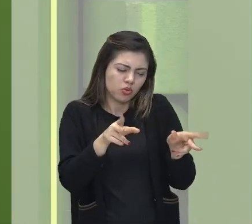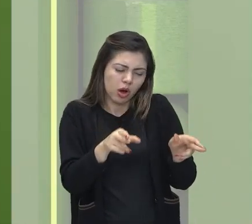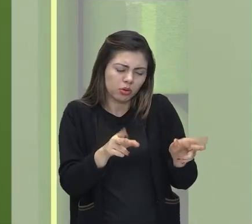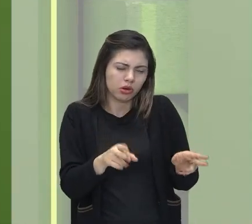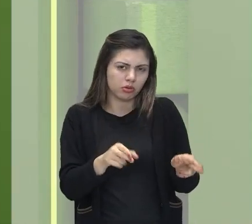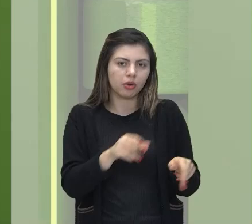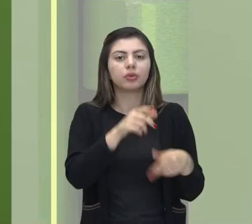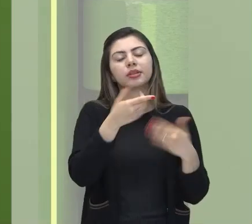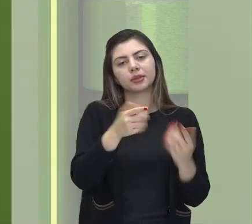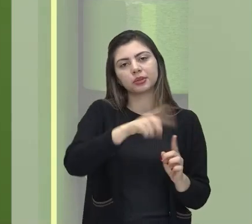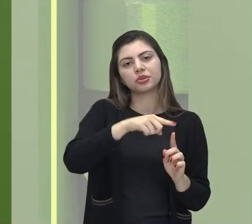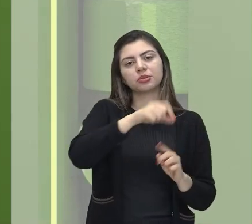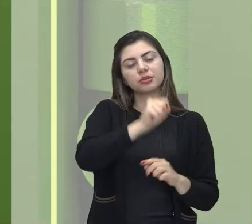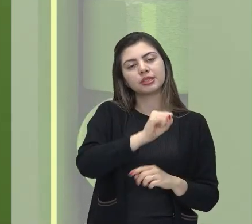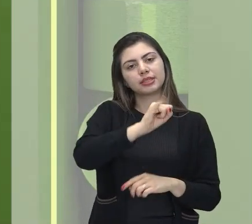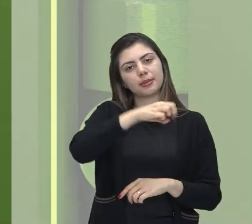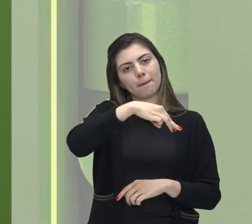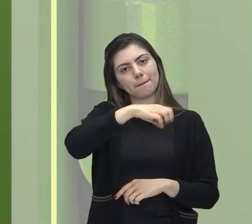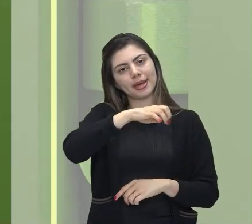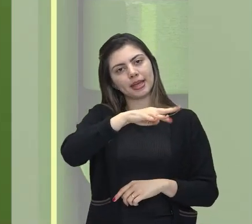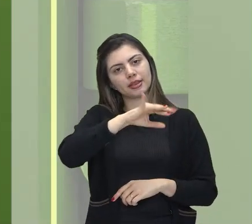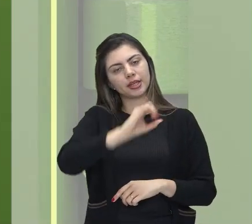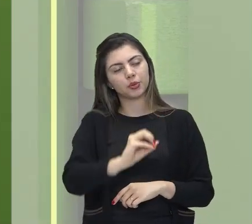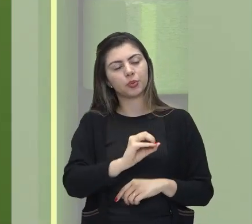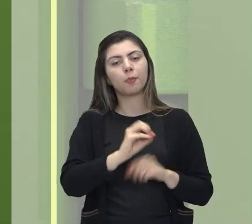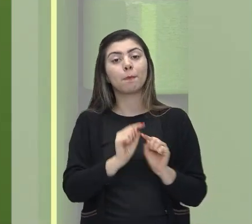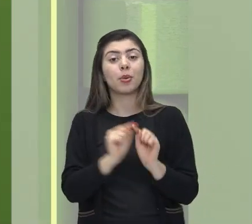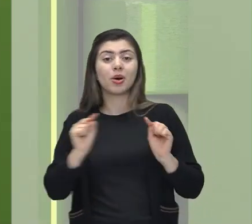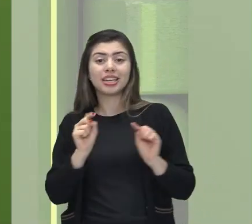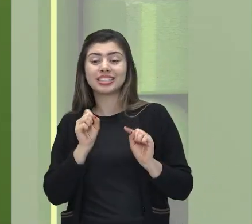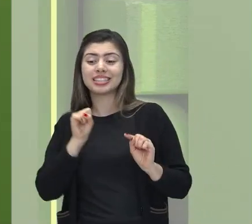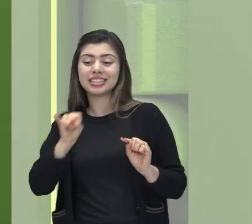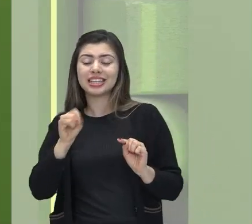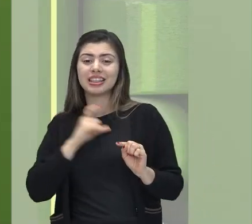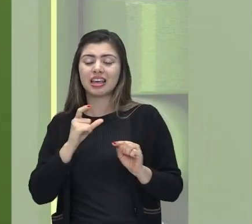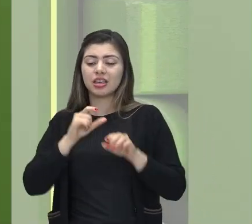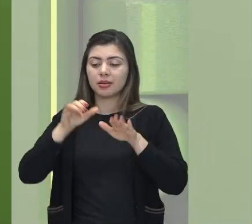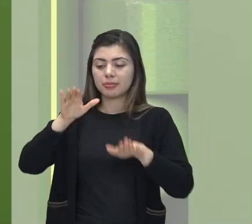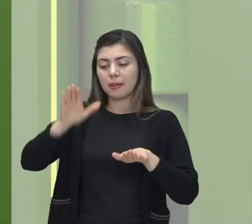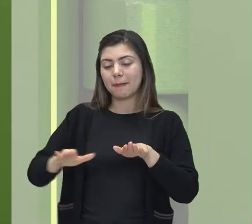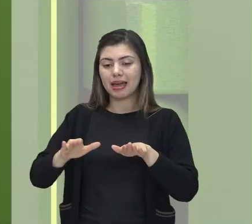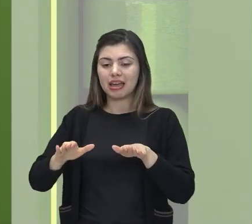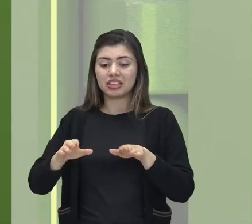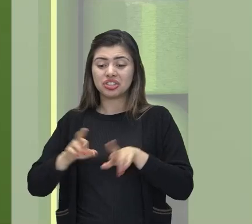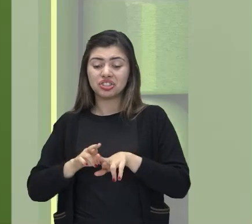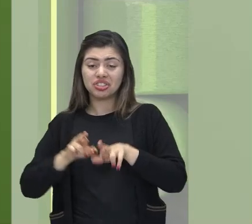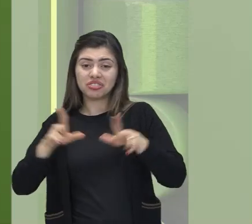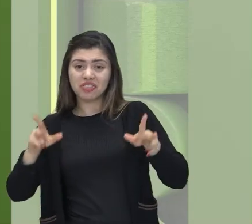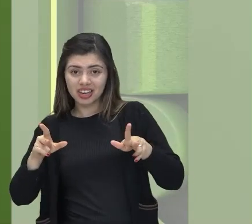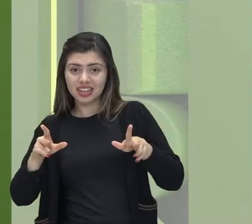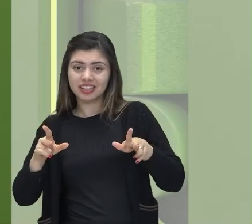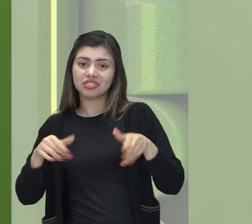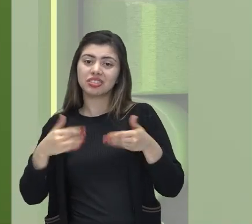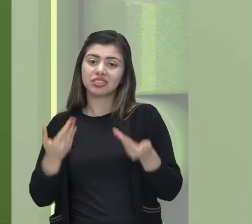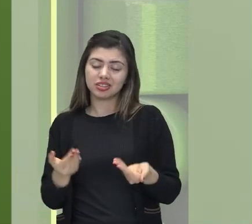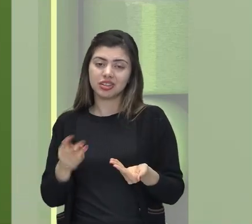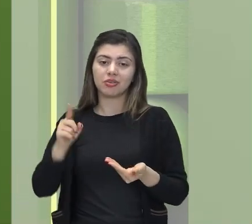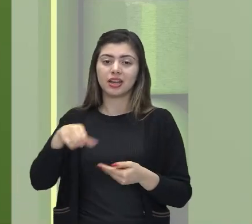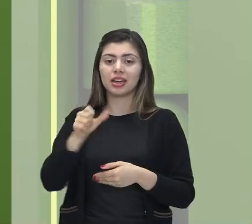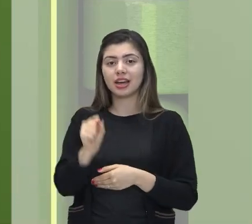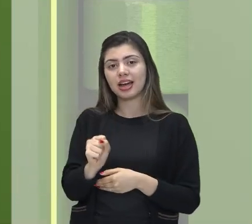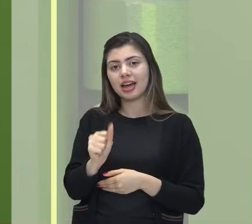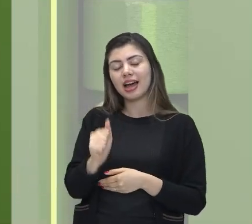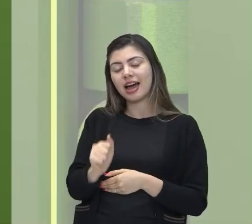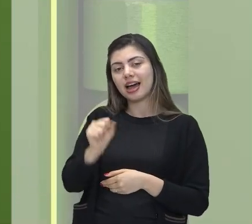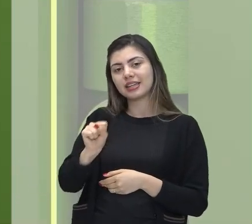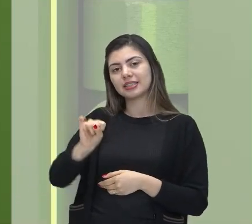igualzinho de um lado para o outro. Mas quando são assimétricos, quer dizer que vai haver a diferença. Um grande exemplo são as nossas mãos. Você